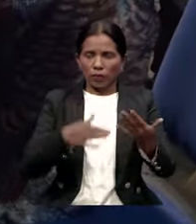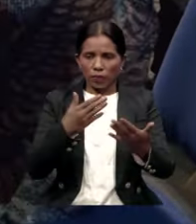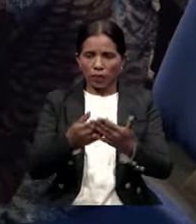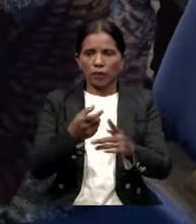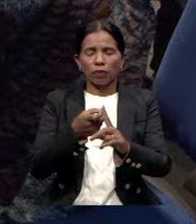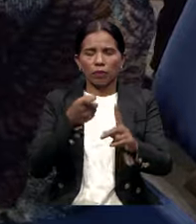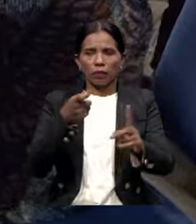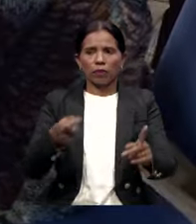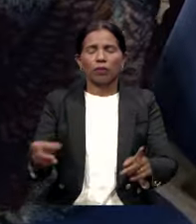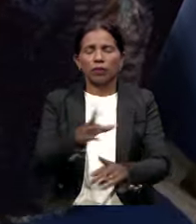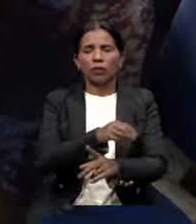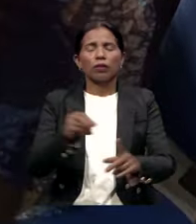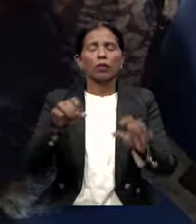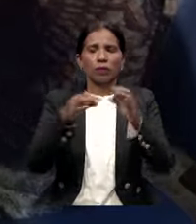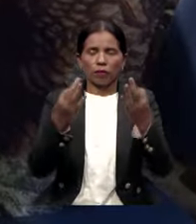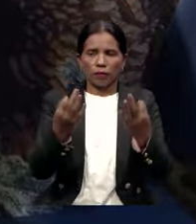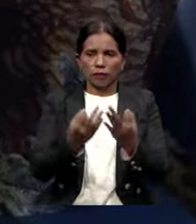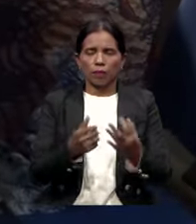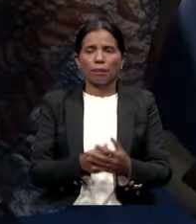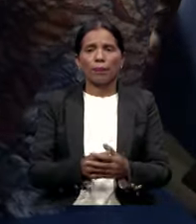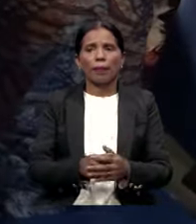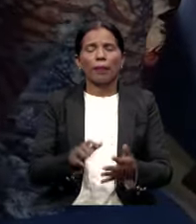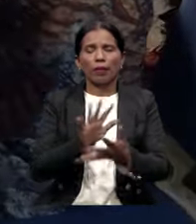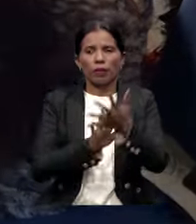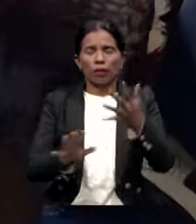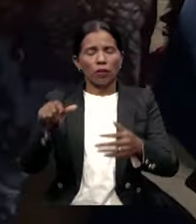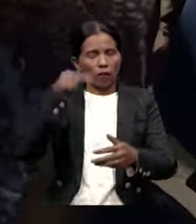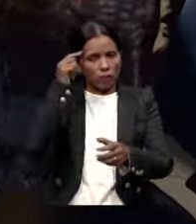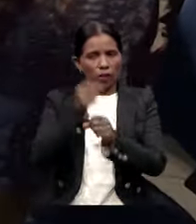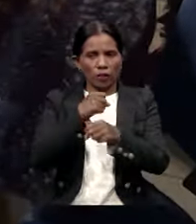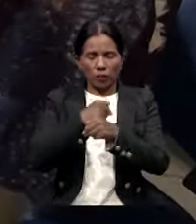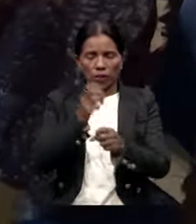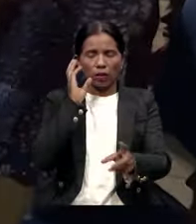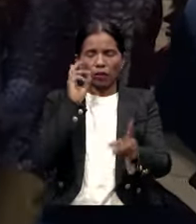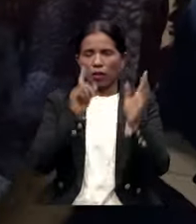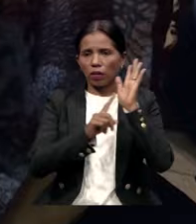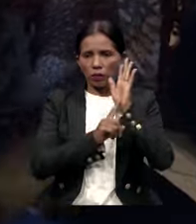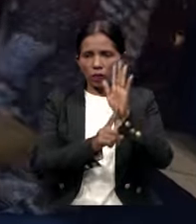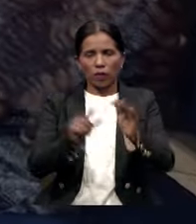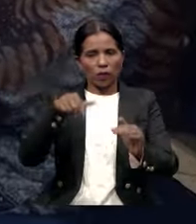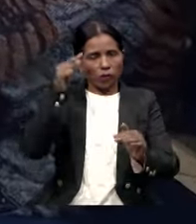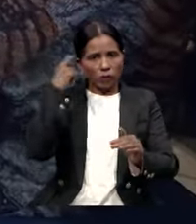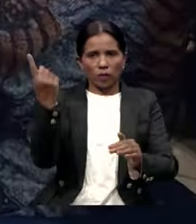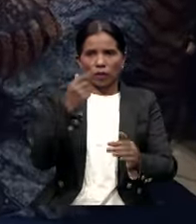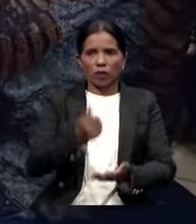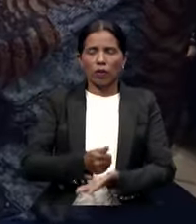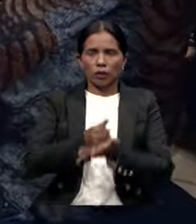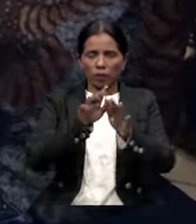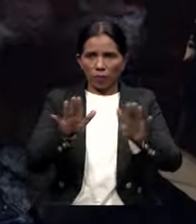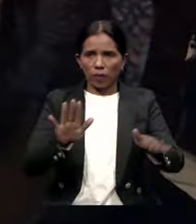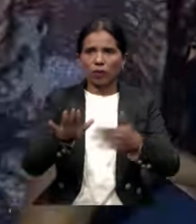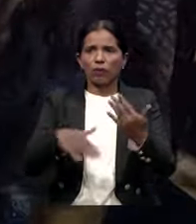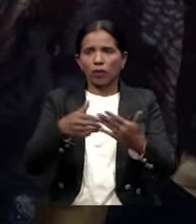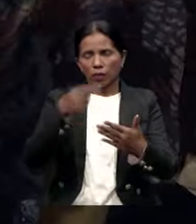orfanato no uma mahon. Celebração ne governo realiza ho objetivo ato atu do kata governo na fatin apoia labarek sira